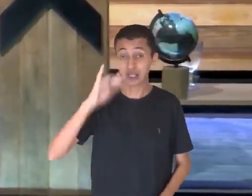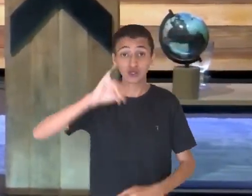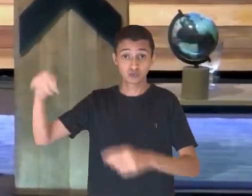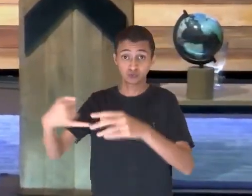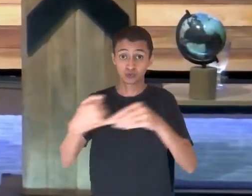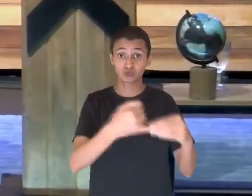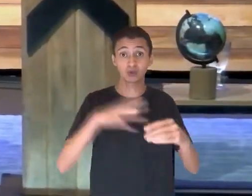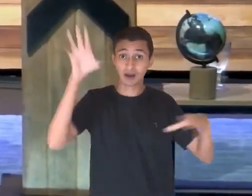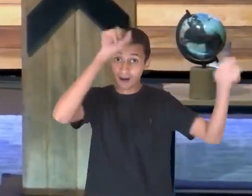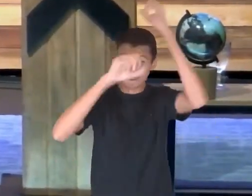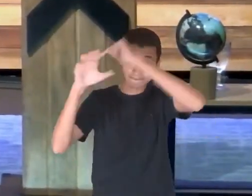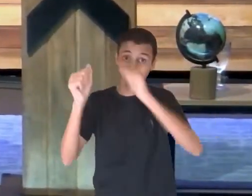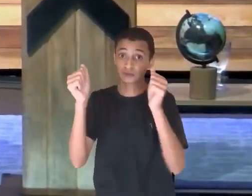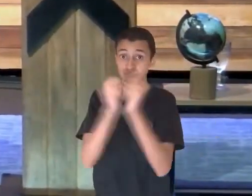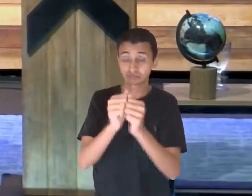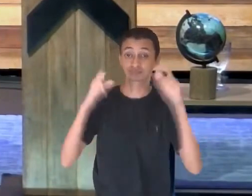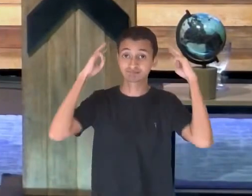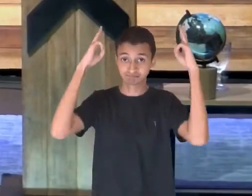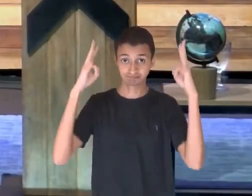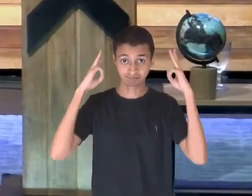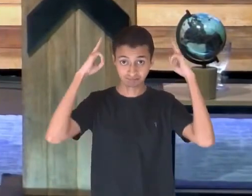Josué aprende com Moisés,